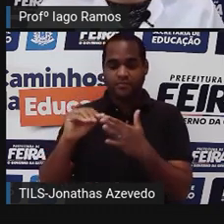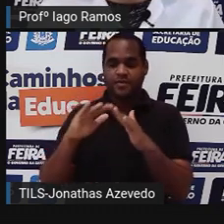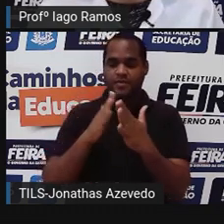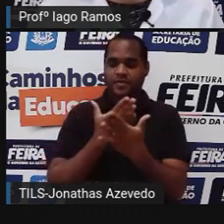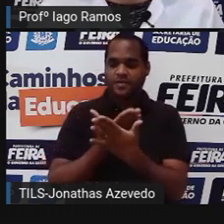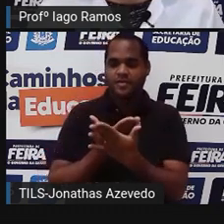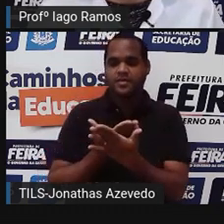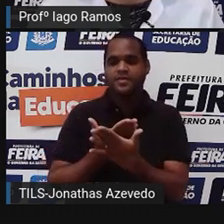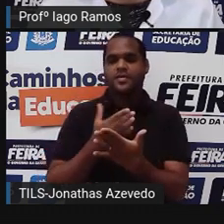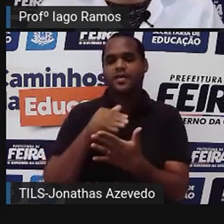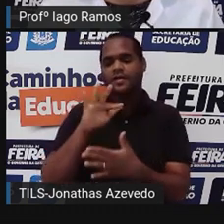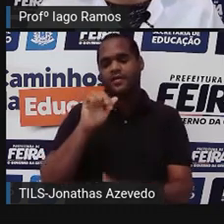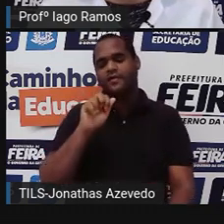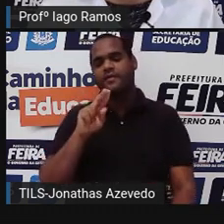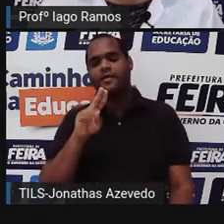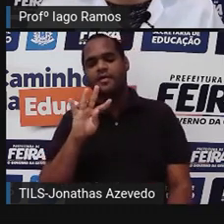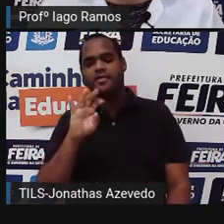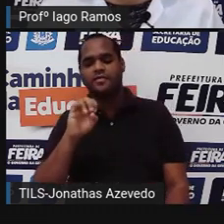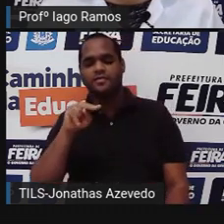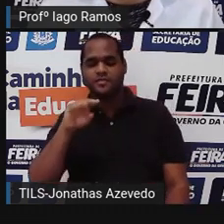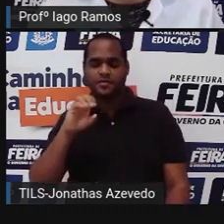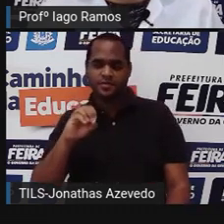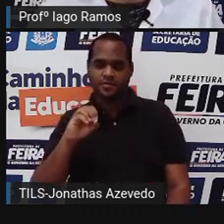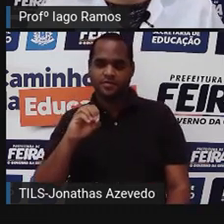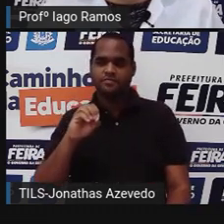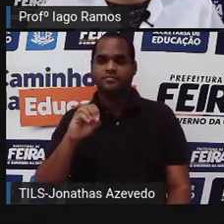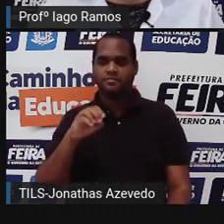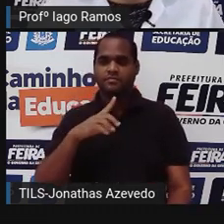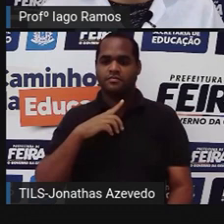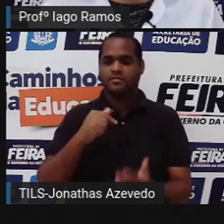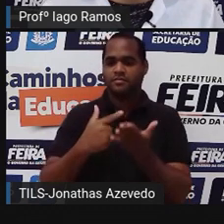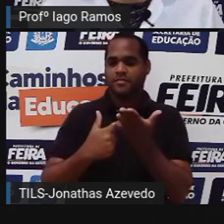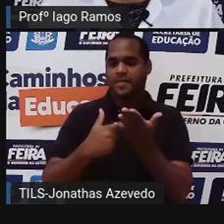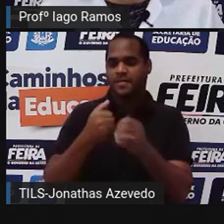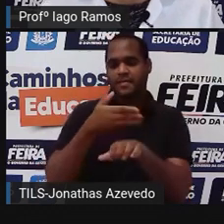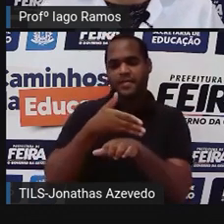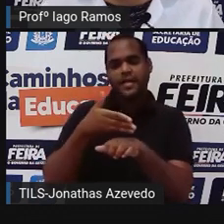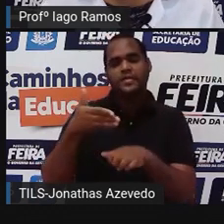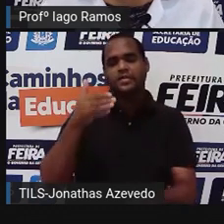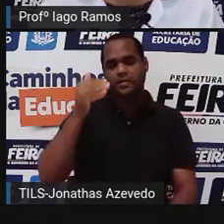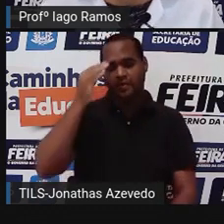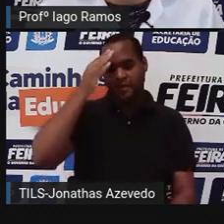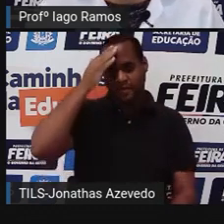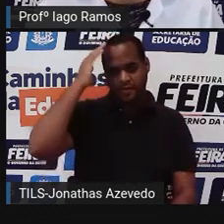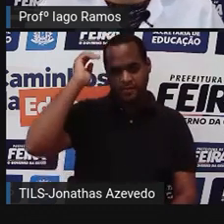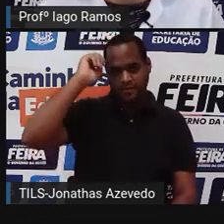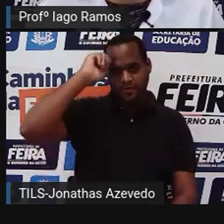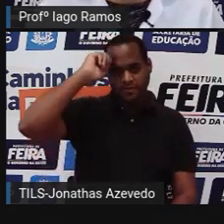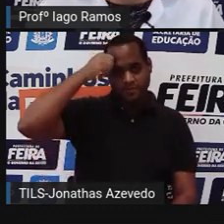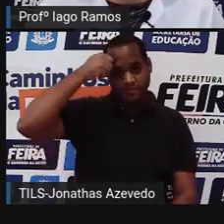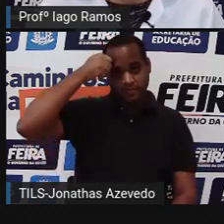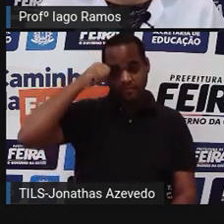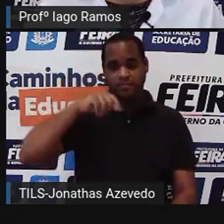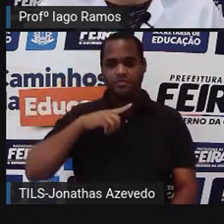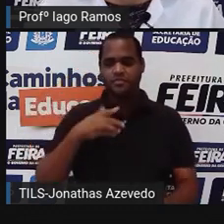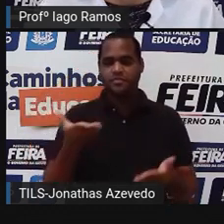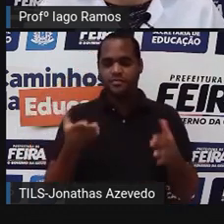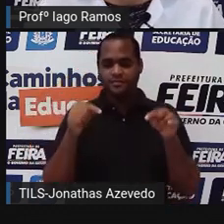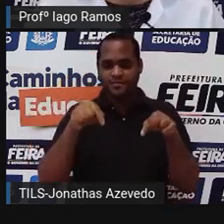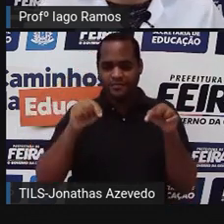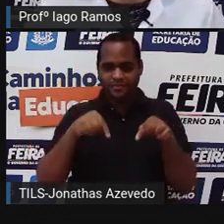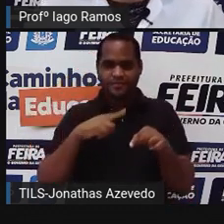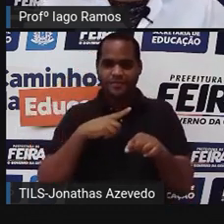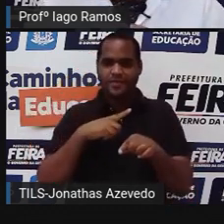Escola Municipal Faustino Dias Lima, tenho pele branca, cabelos pretos, nesse momento visto uma